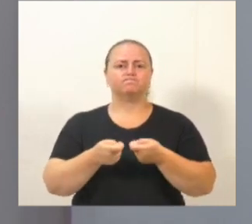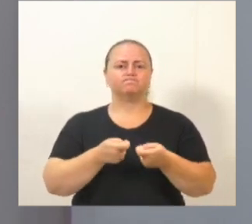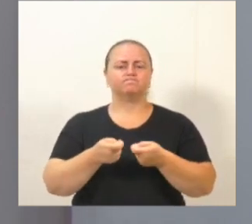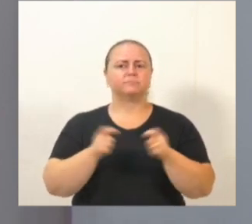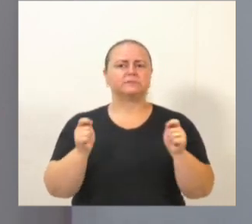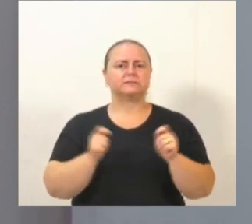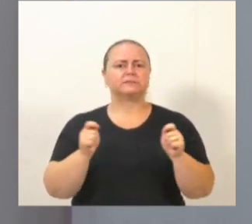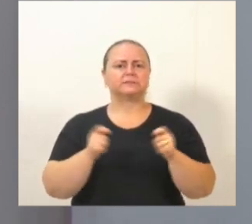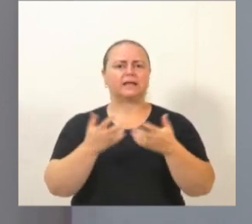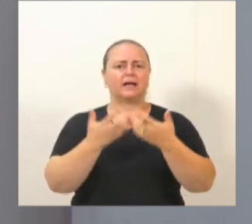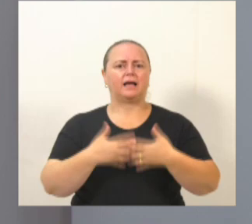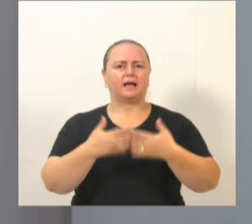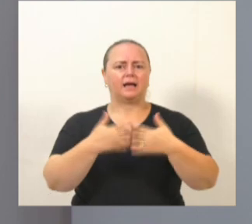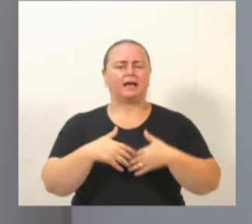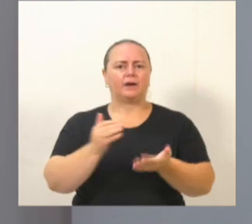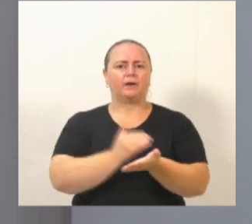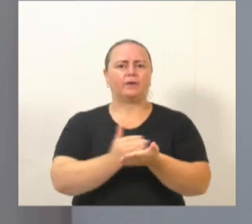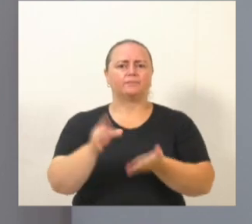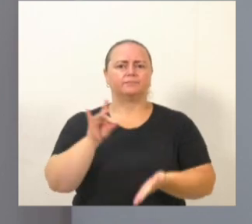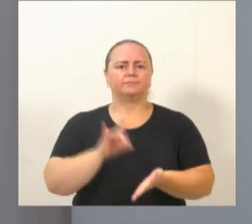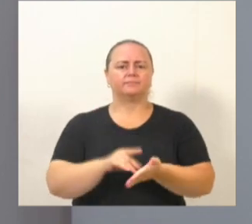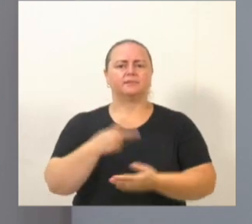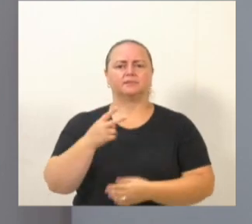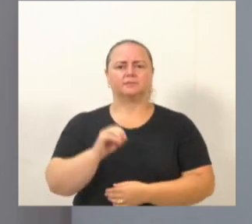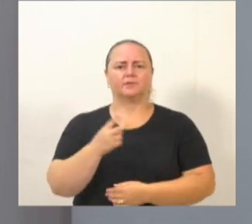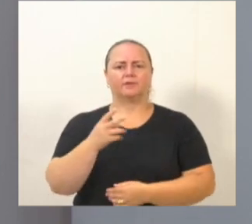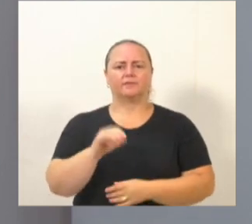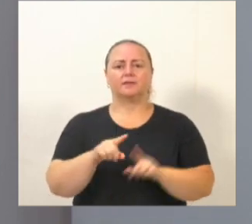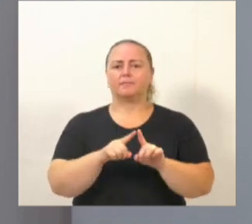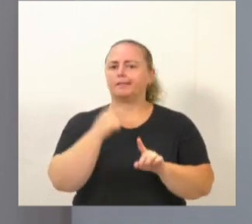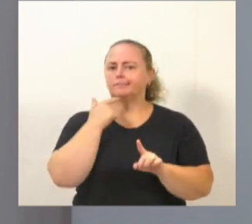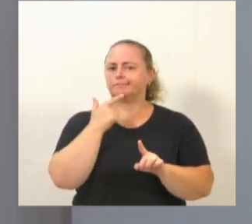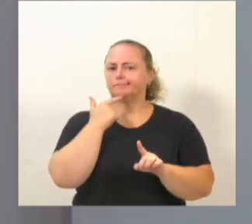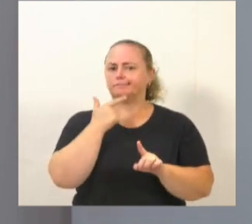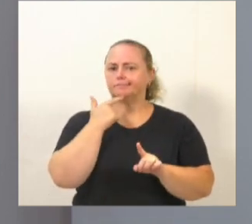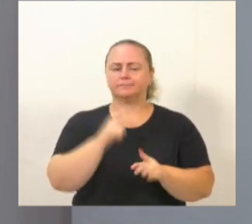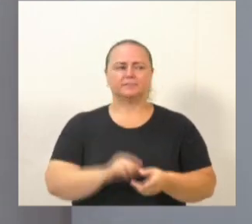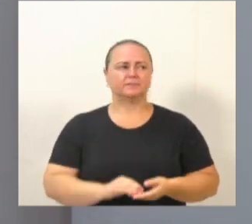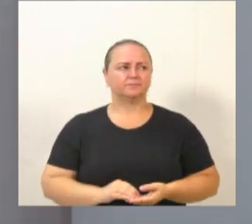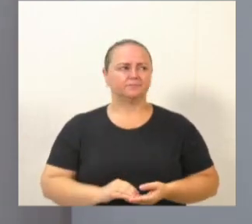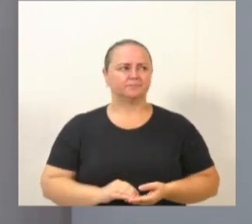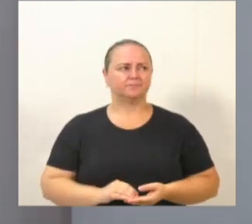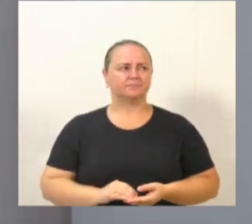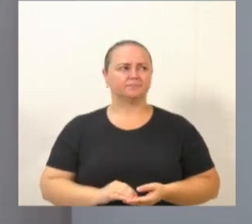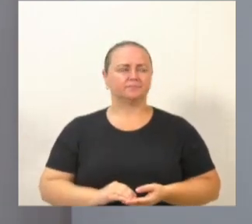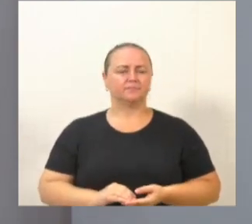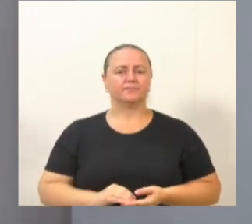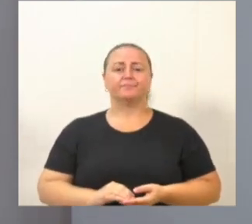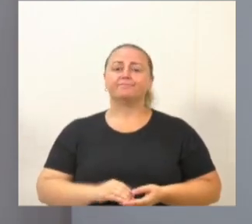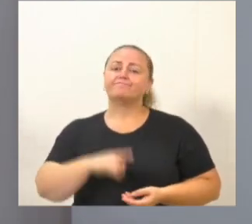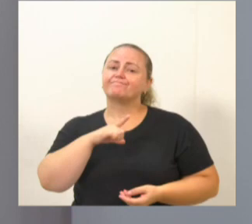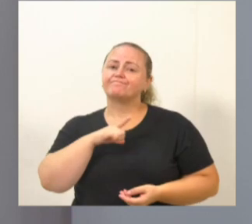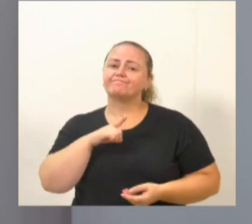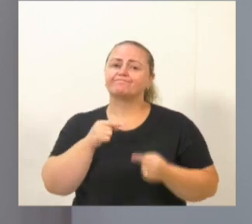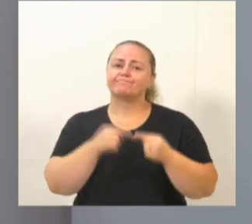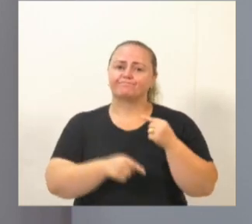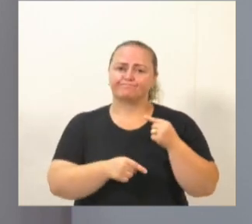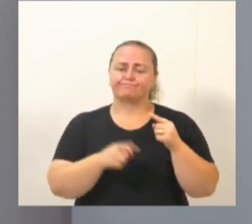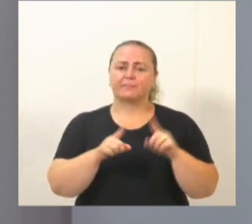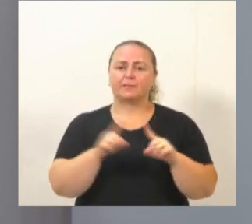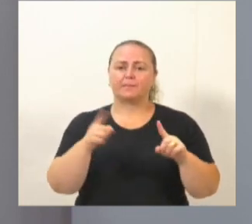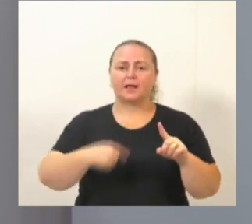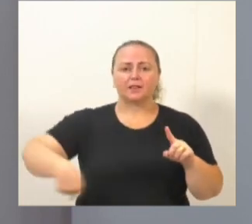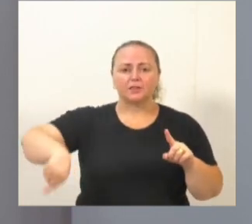desde 2020 e ainda não estão. Então, tem esse descasamento, e a gente está passando por uma